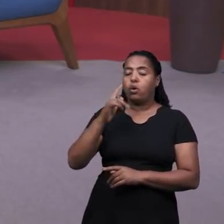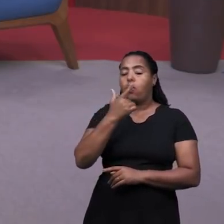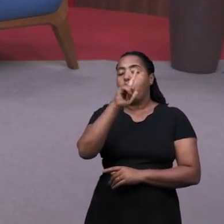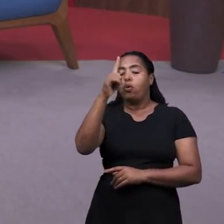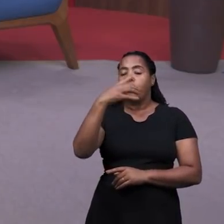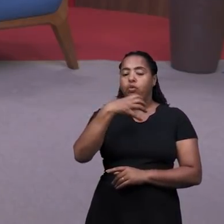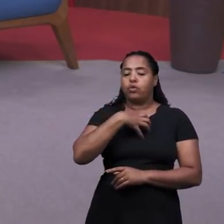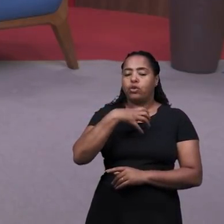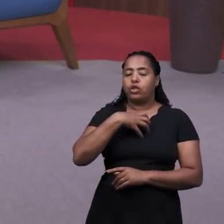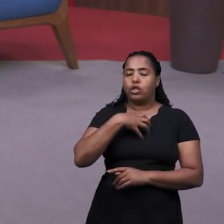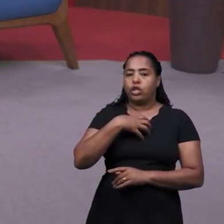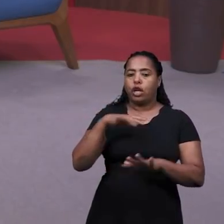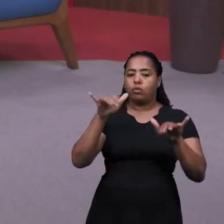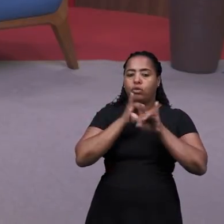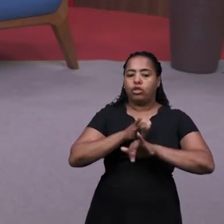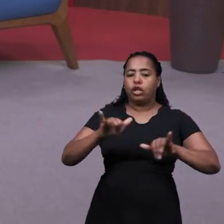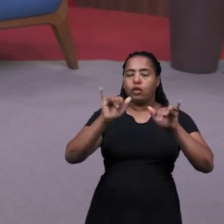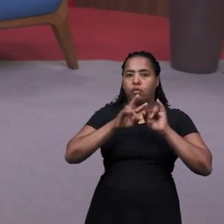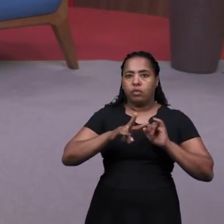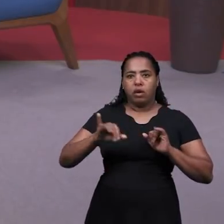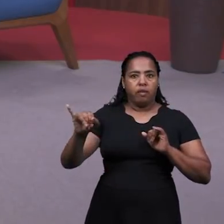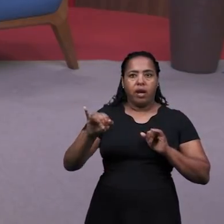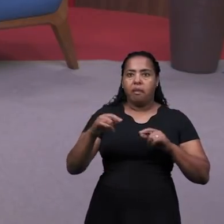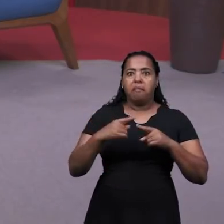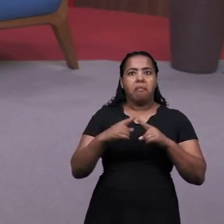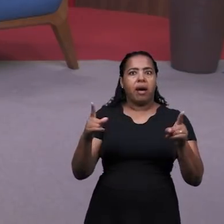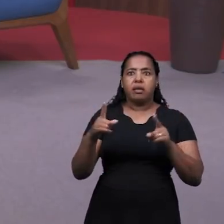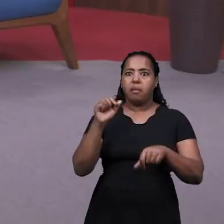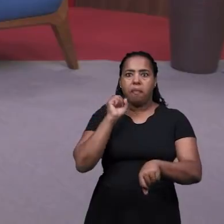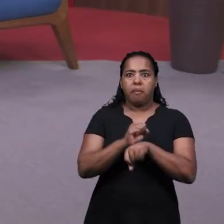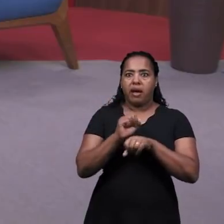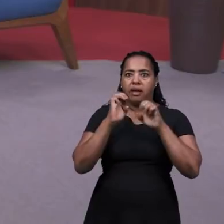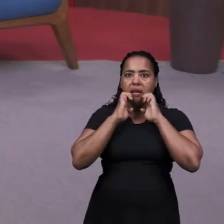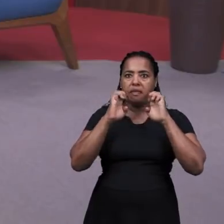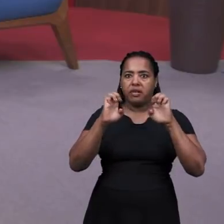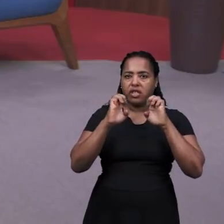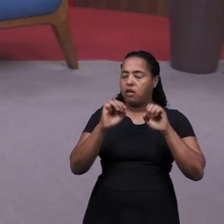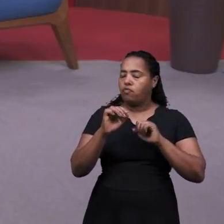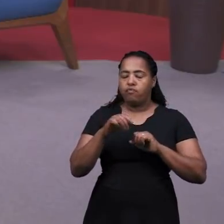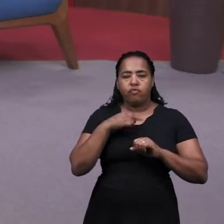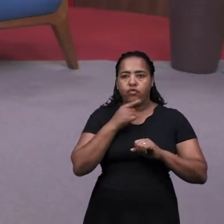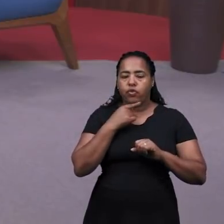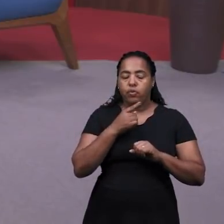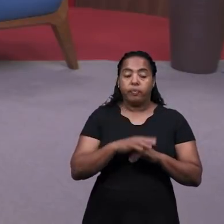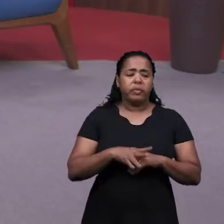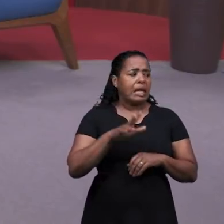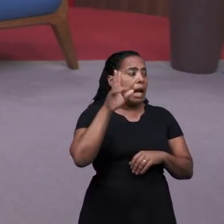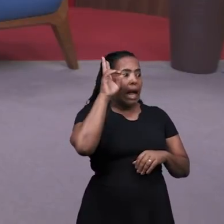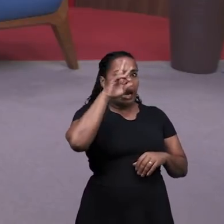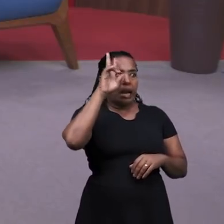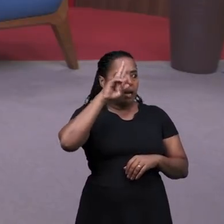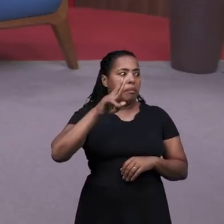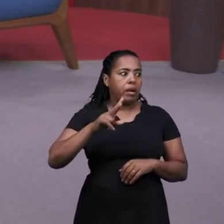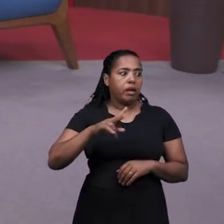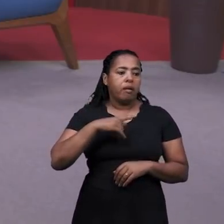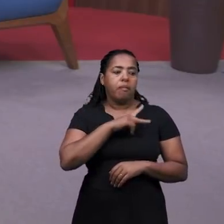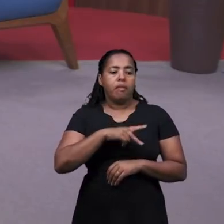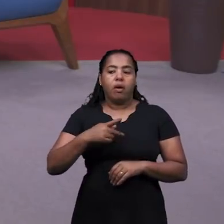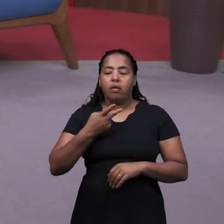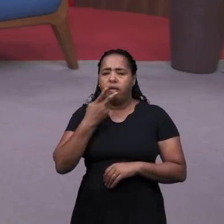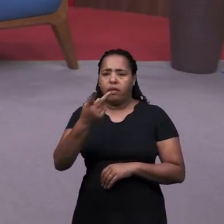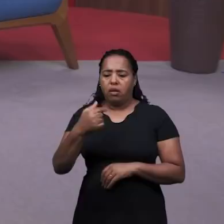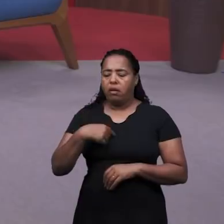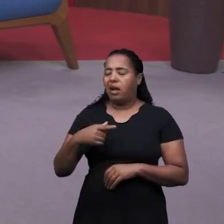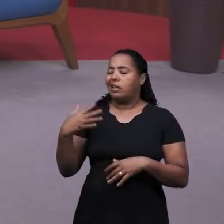mas o evangelho não pode parar de ser pregado. Eu me lembrei que o apóstolo Paulo diz assim: ai de mim se não anunciar o